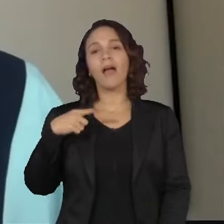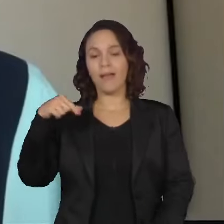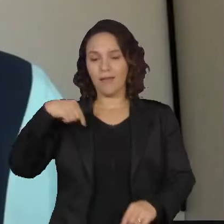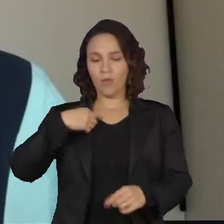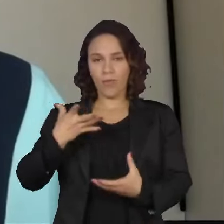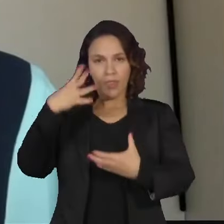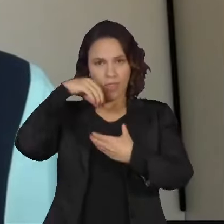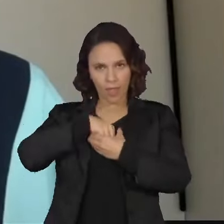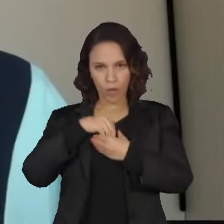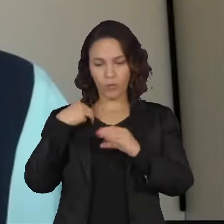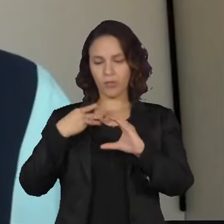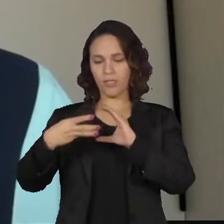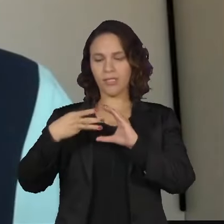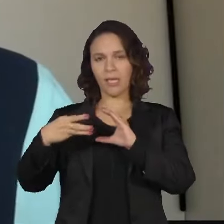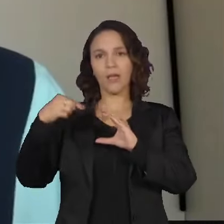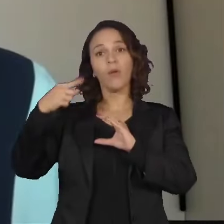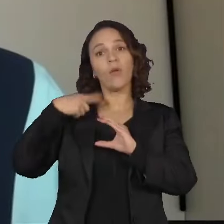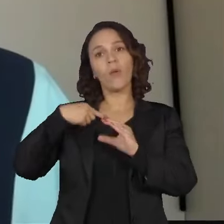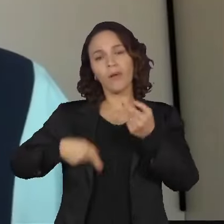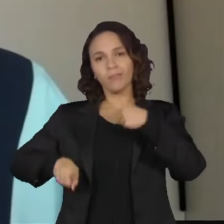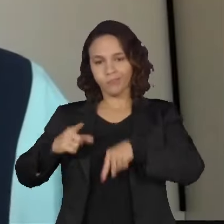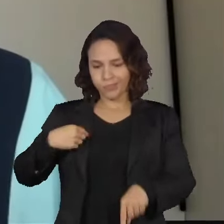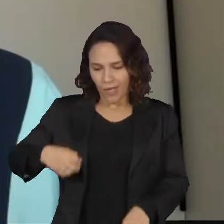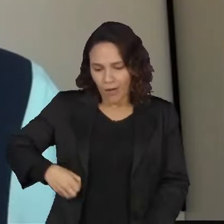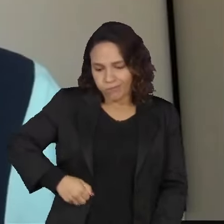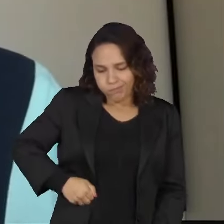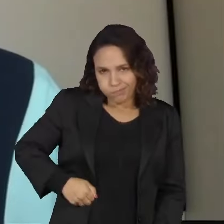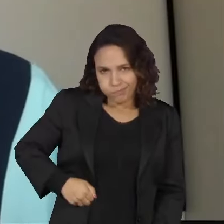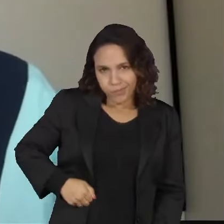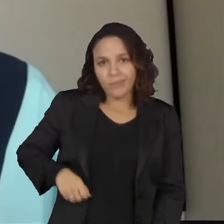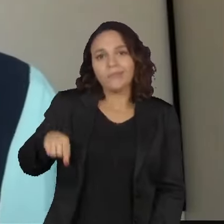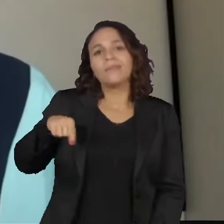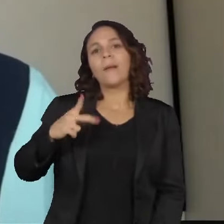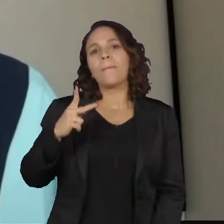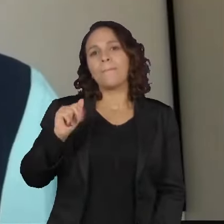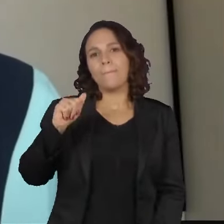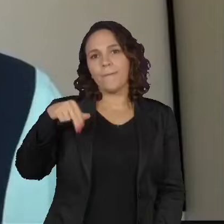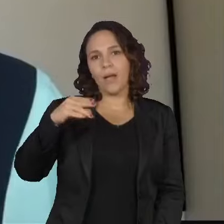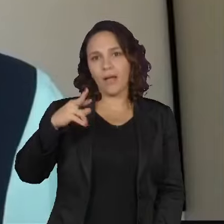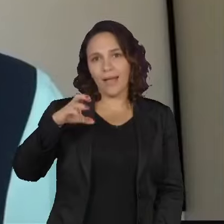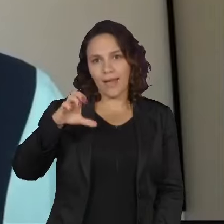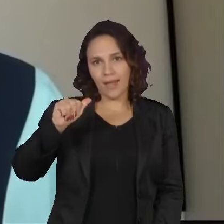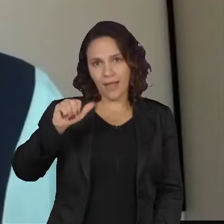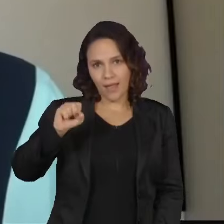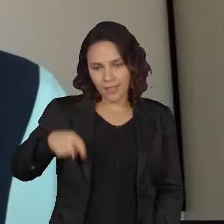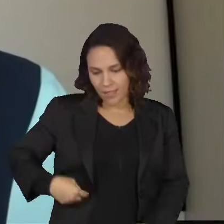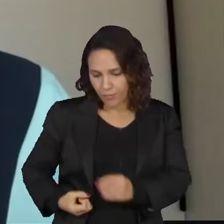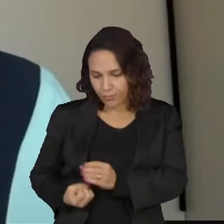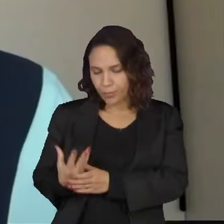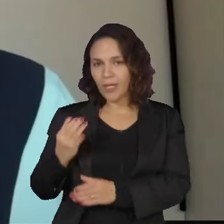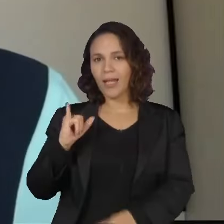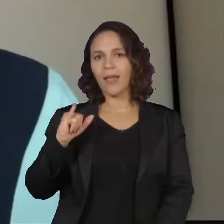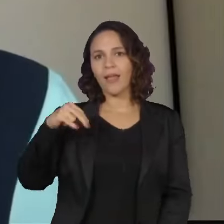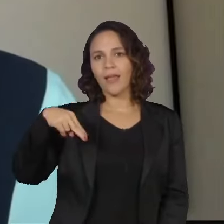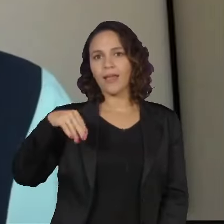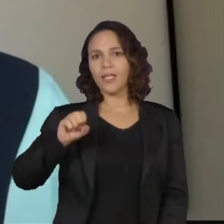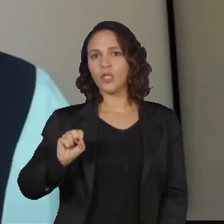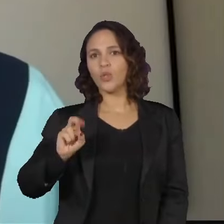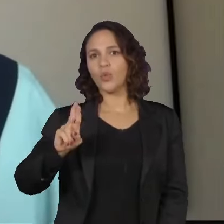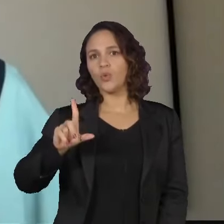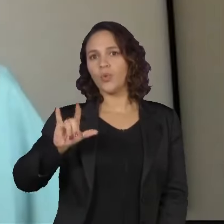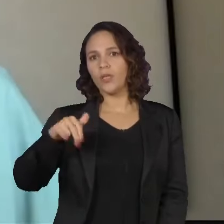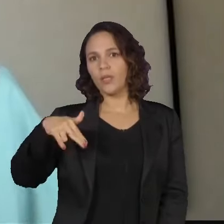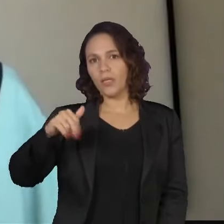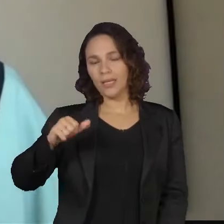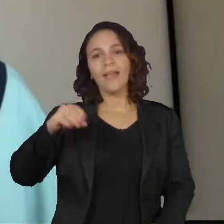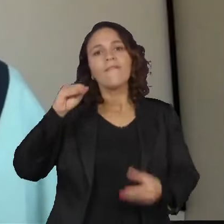destruição das células do pâncreas, que é quem produz a insulina, que faz com que a glicose entre nas células. Então, é uma falta completa